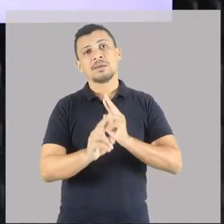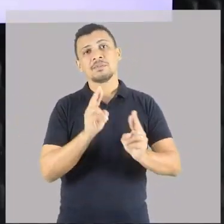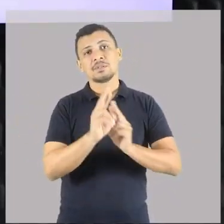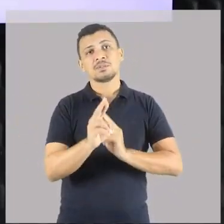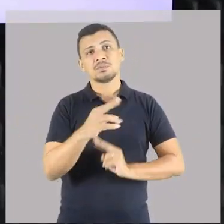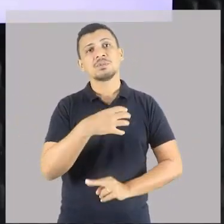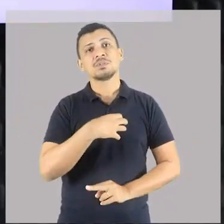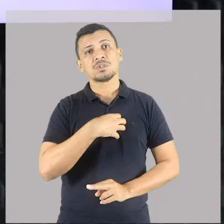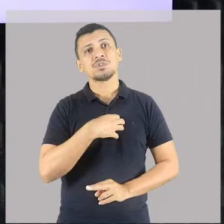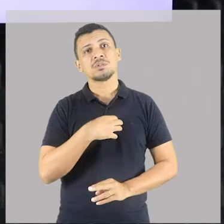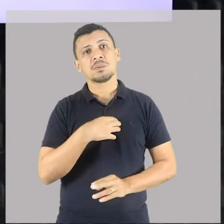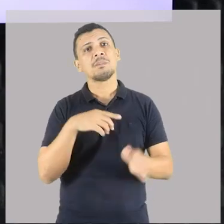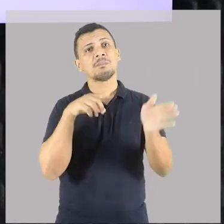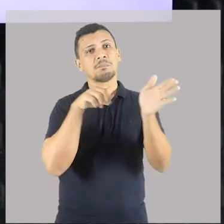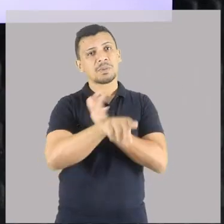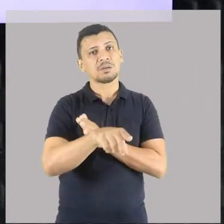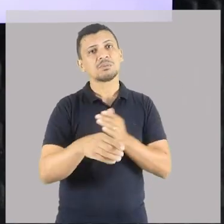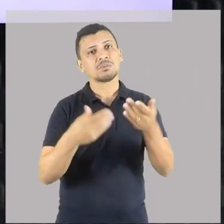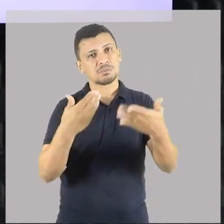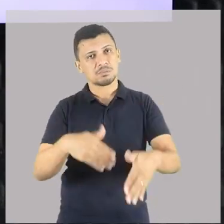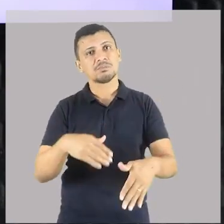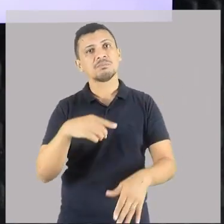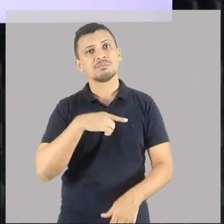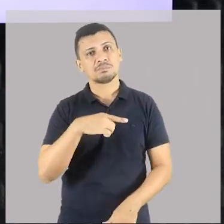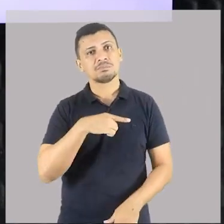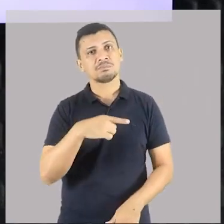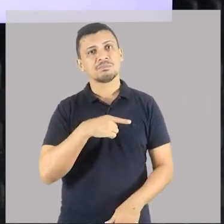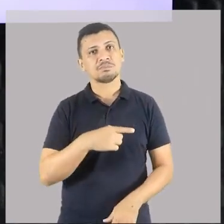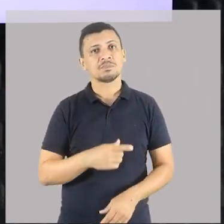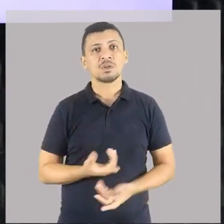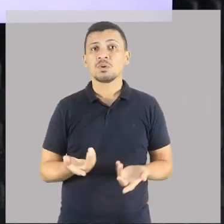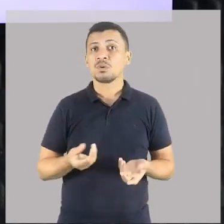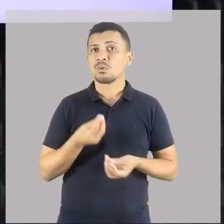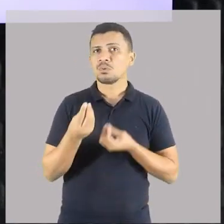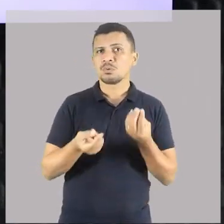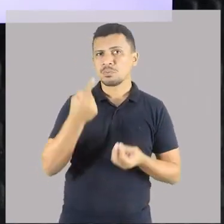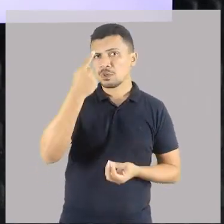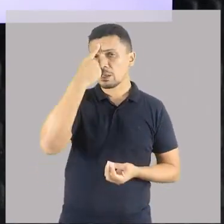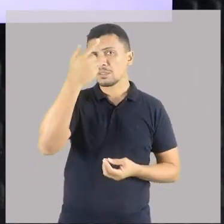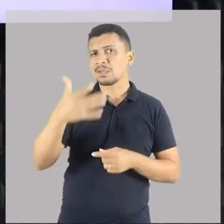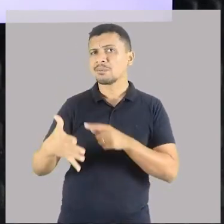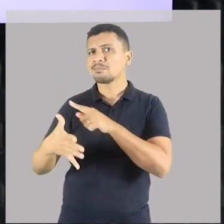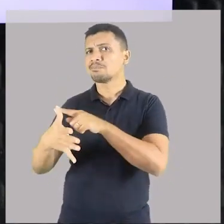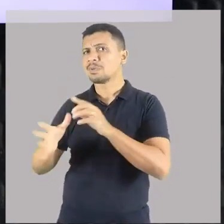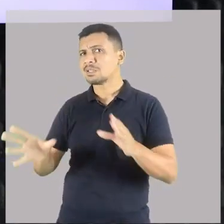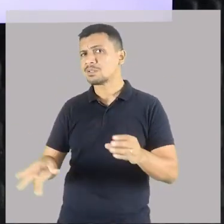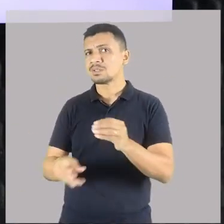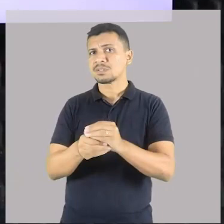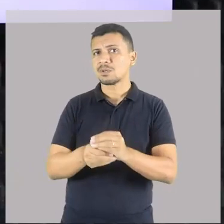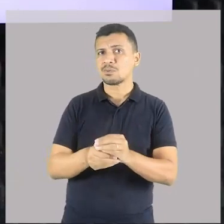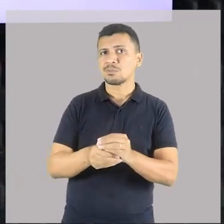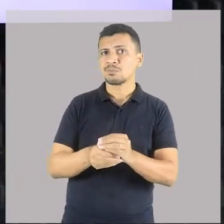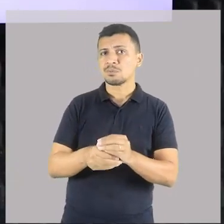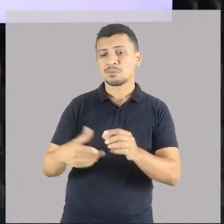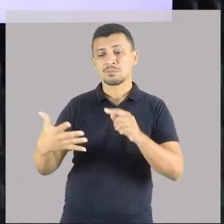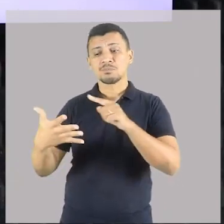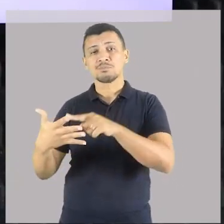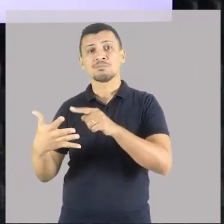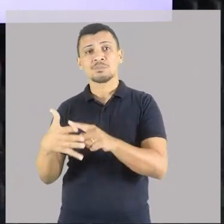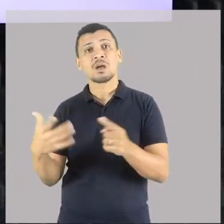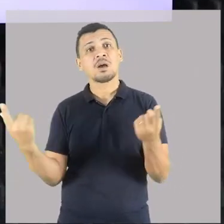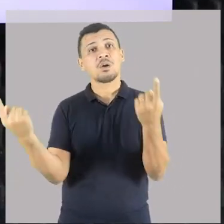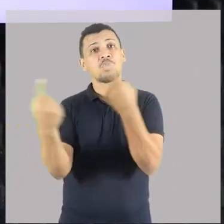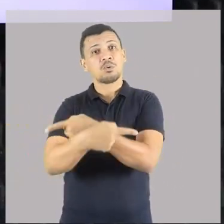tá? Que é cobrado em prova, para você ver se a ideia que está estabelecida é de adição ou se é de oposição, que é a